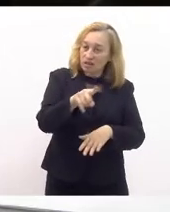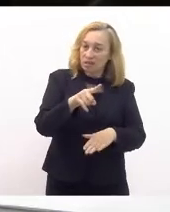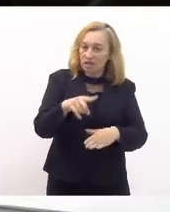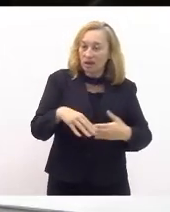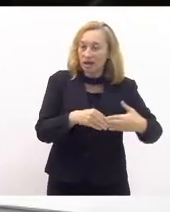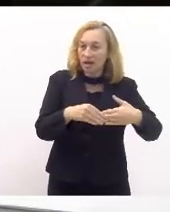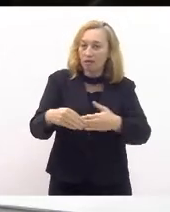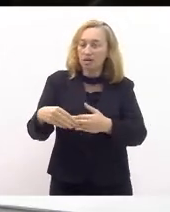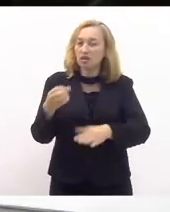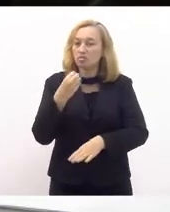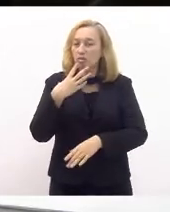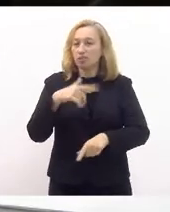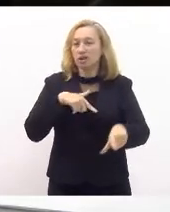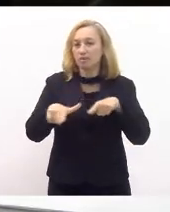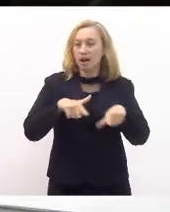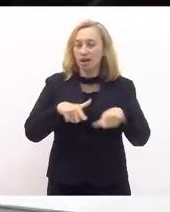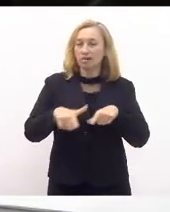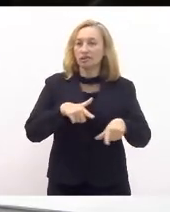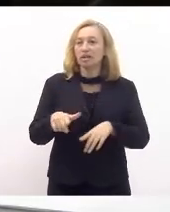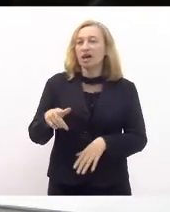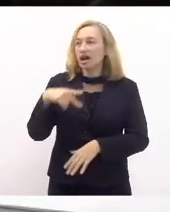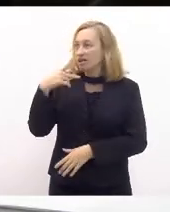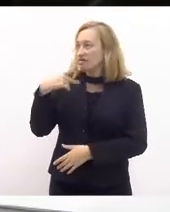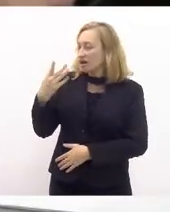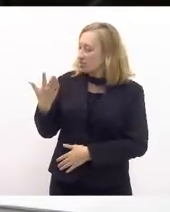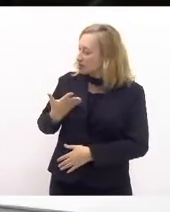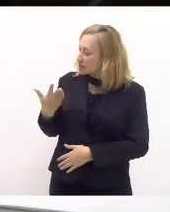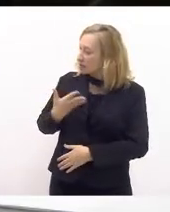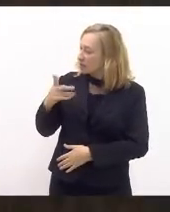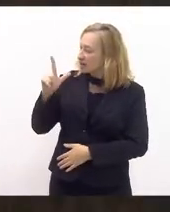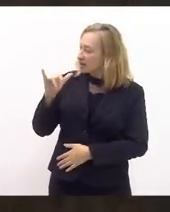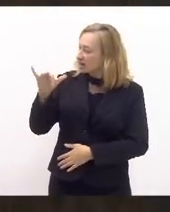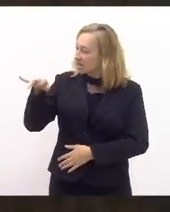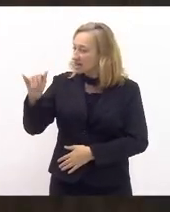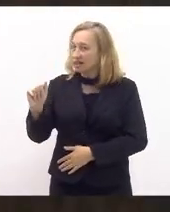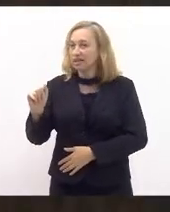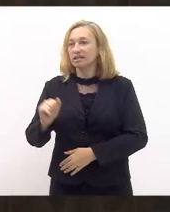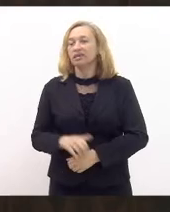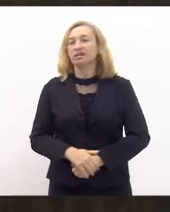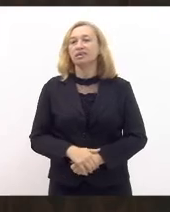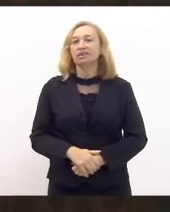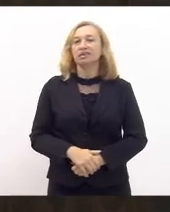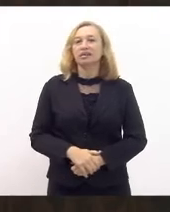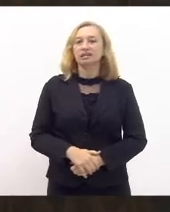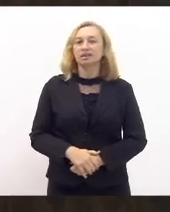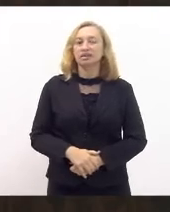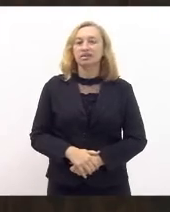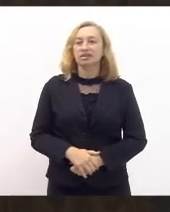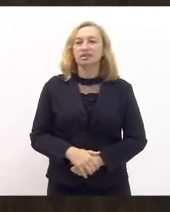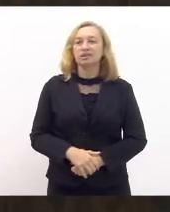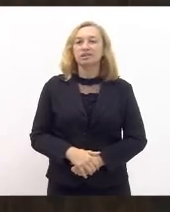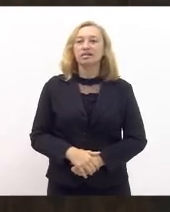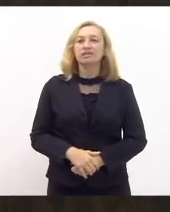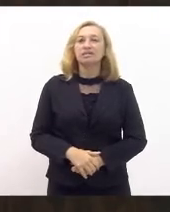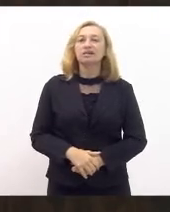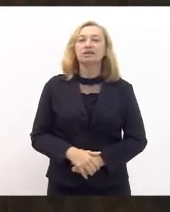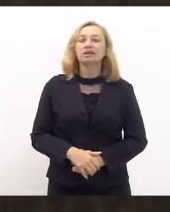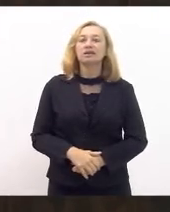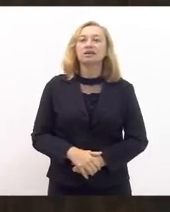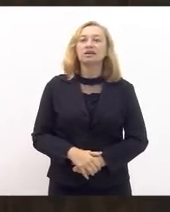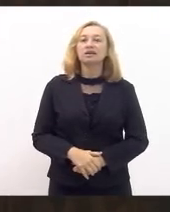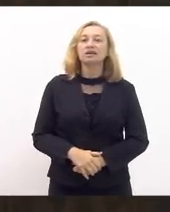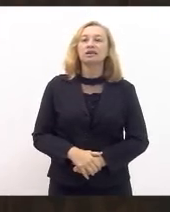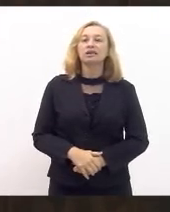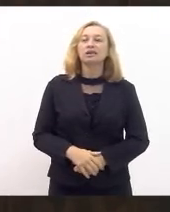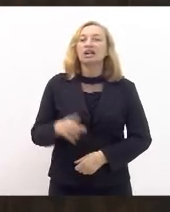às palavras da nossa... que me antecedeu aqui com a fala, falando